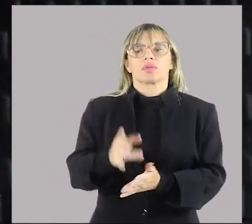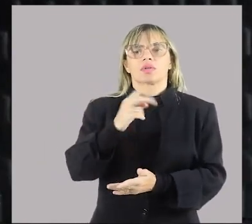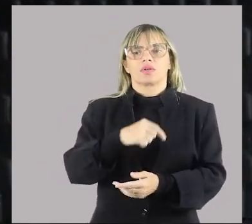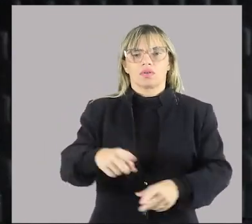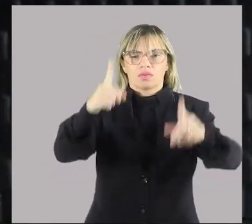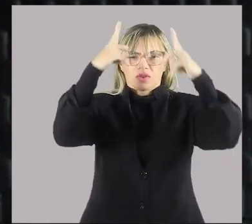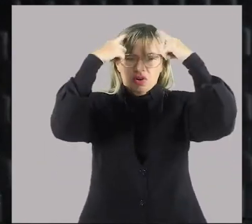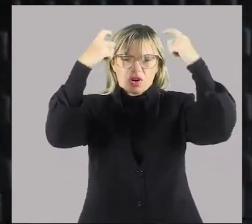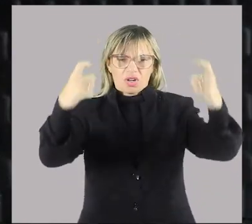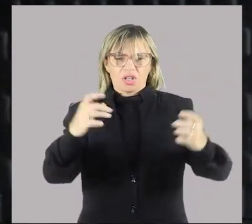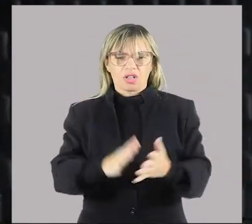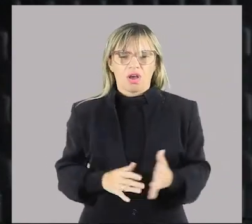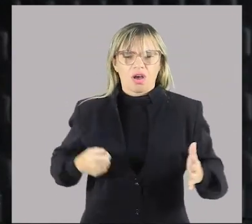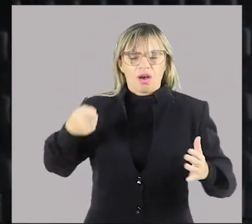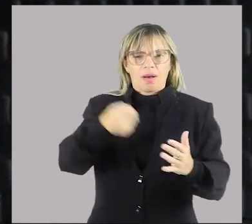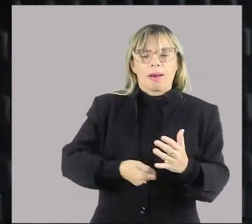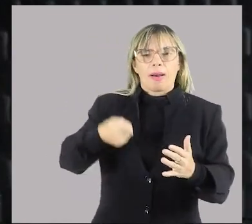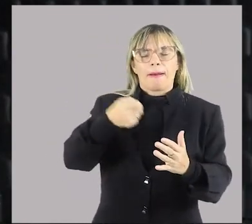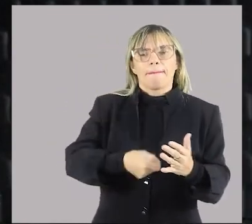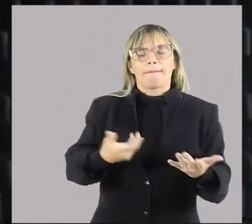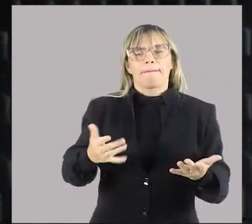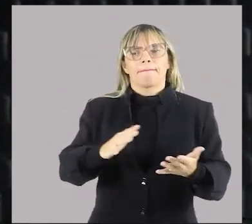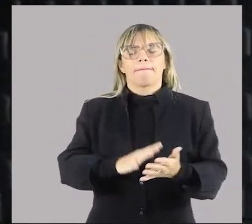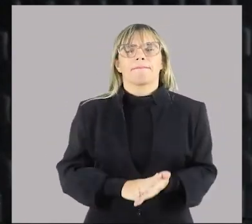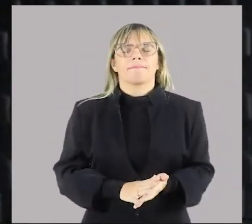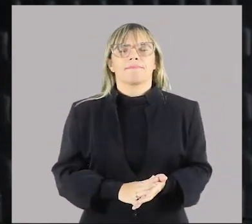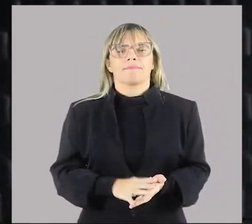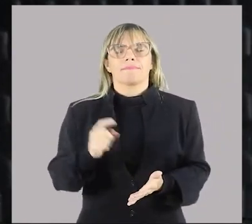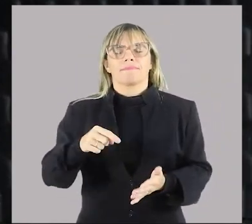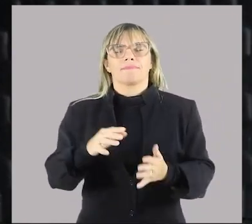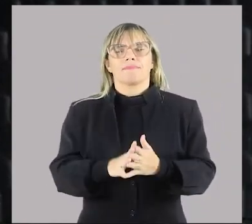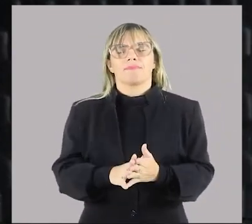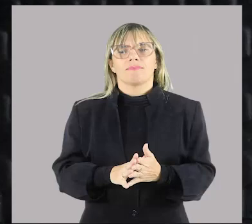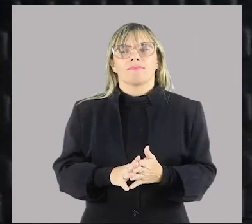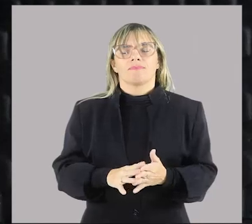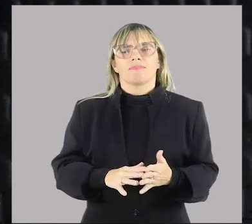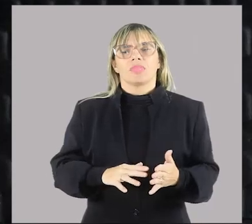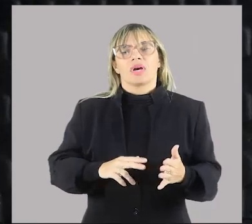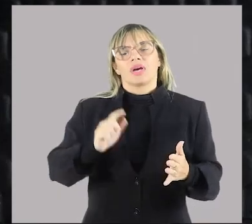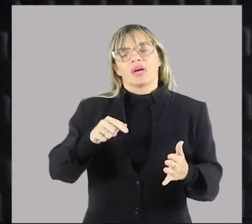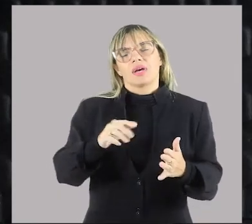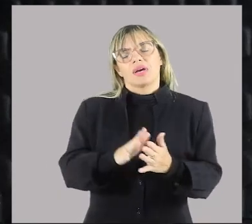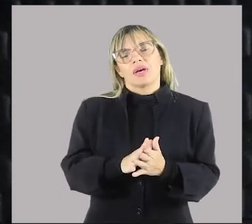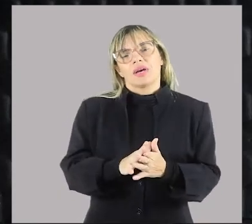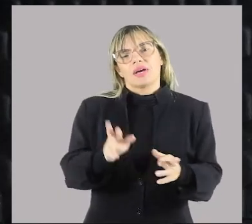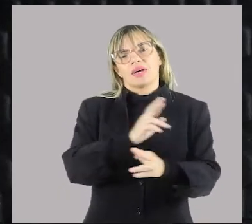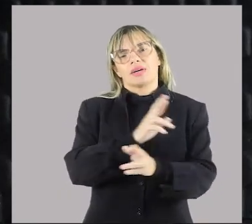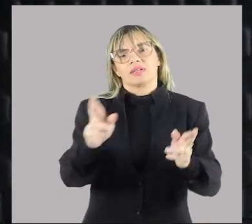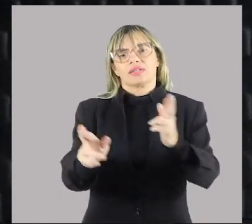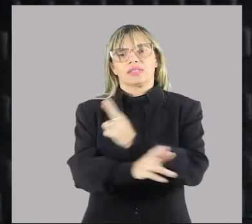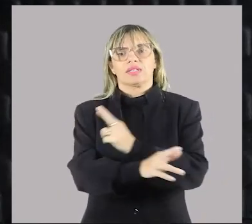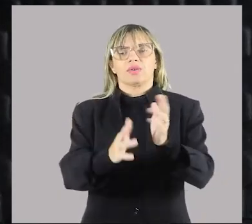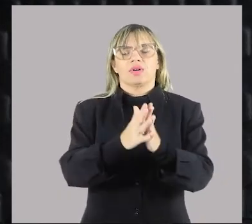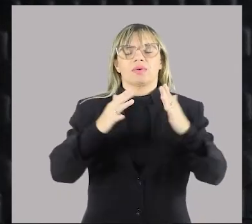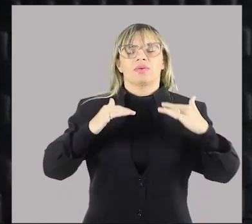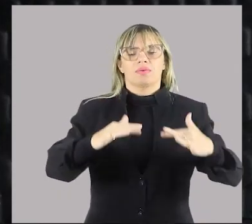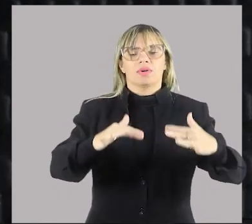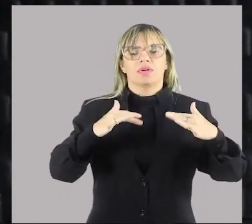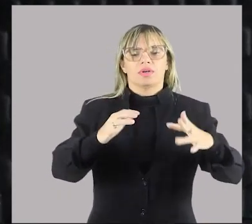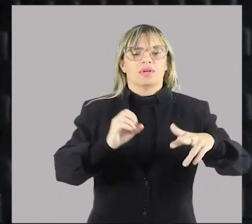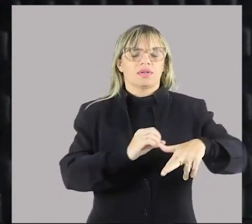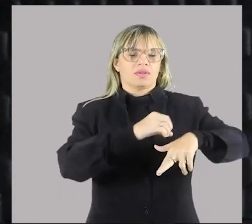desse Estado oligárquico em relação ao movimento operário. E esses operários, qual é a grande demanda